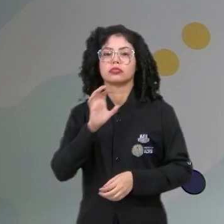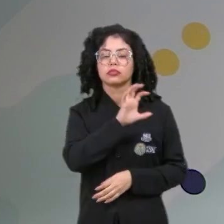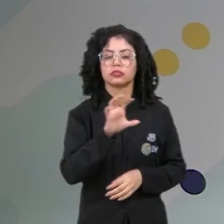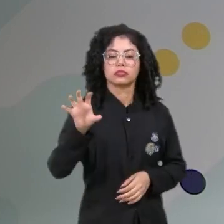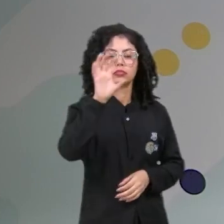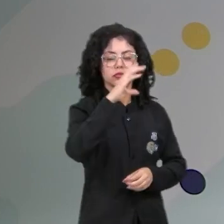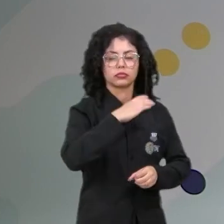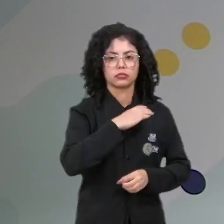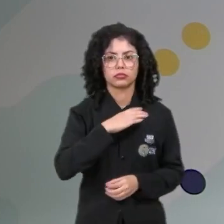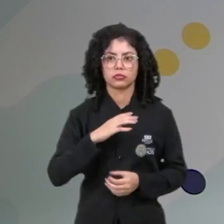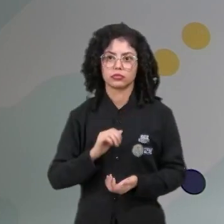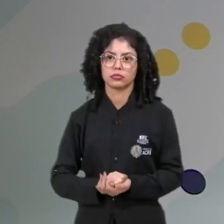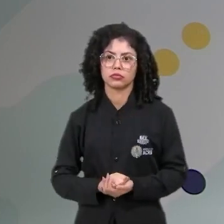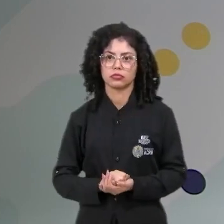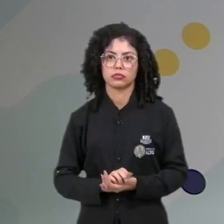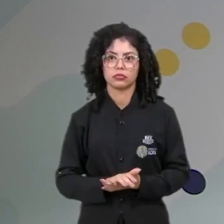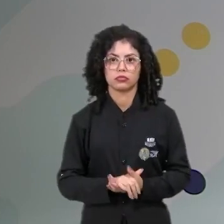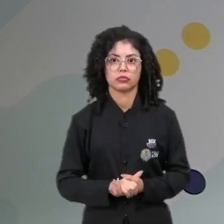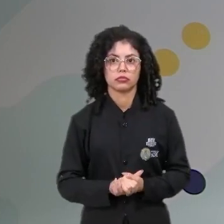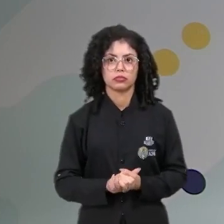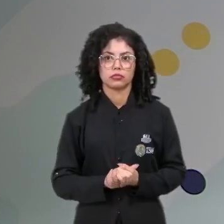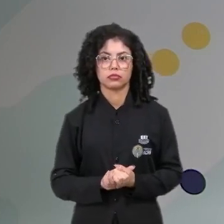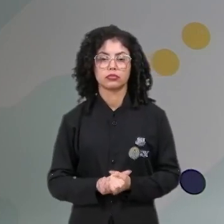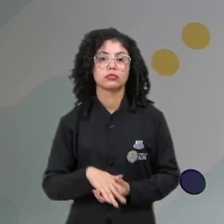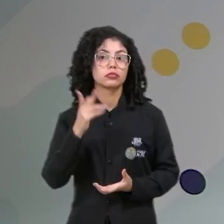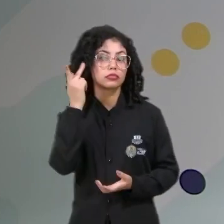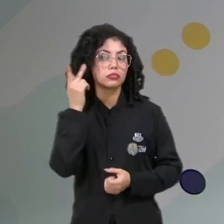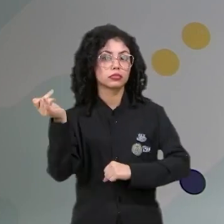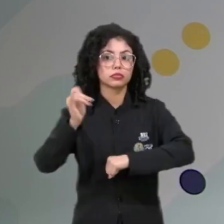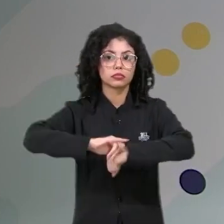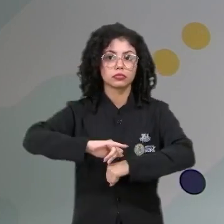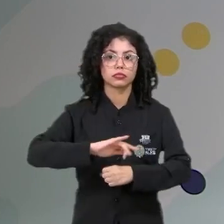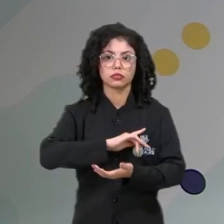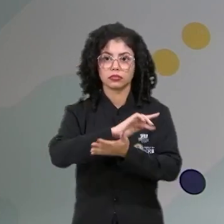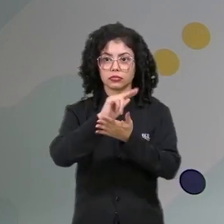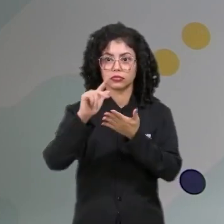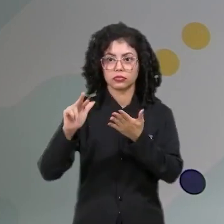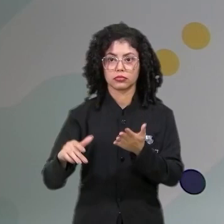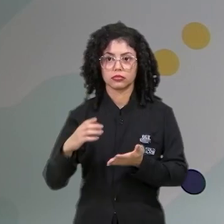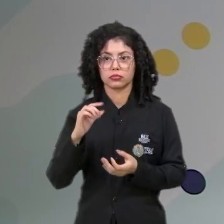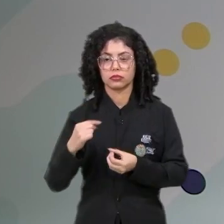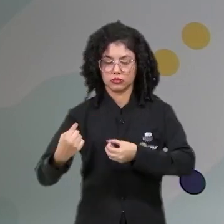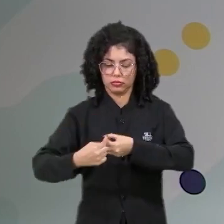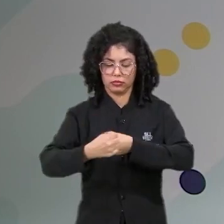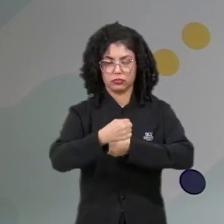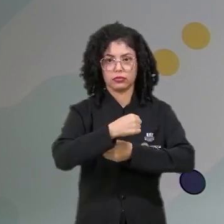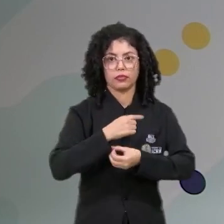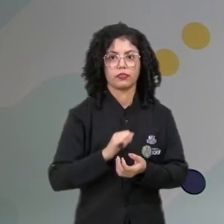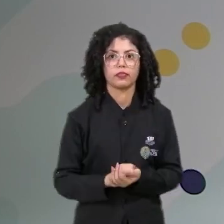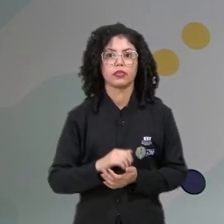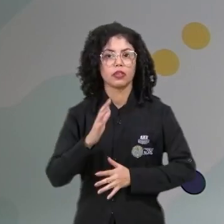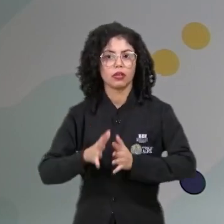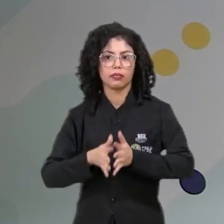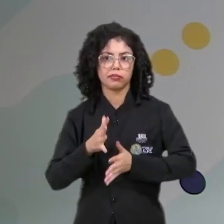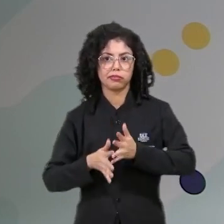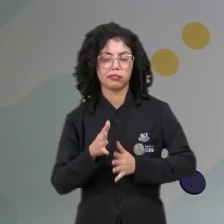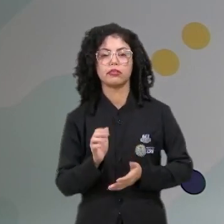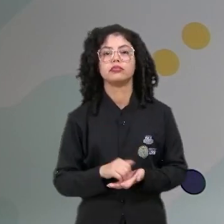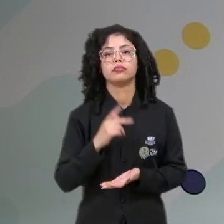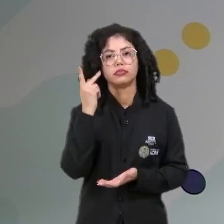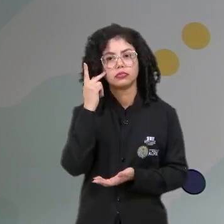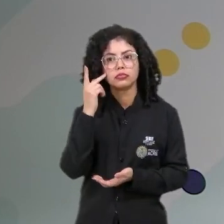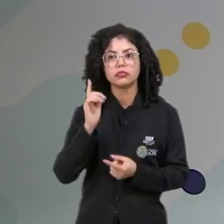e suas cidades adjacentes. Então, São Paulo capital tem várias outras cidades que acabam se confundindo ali com São